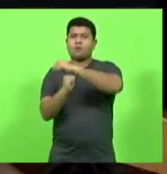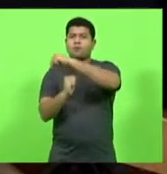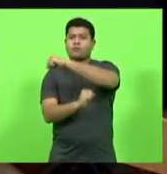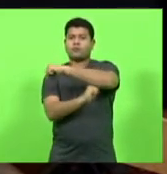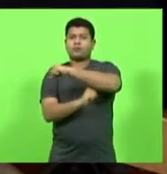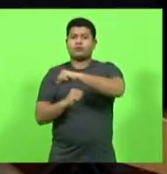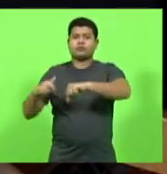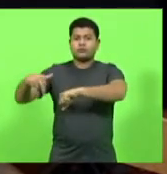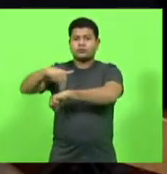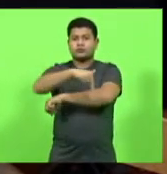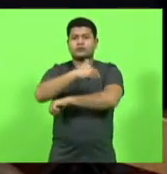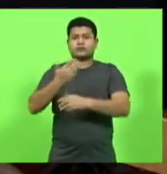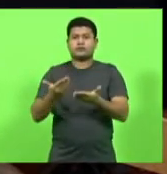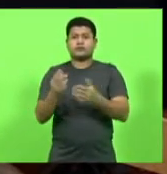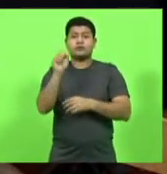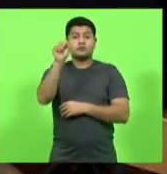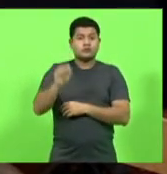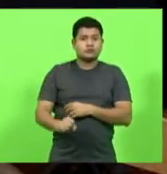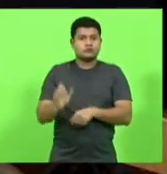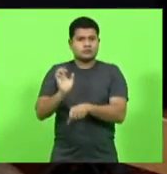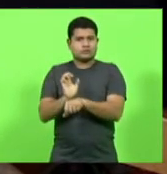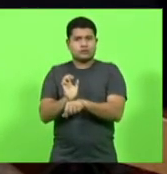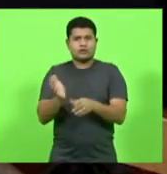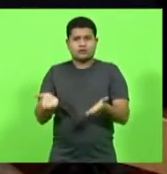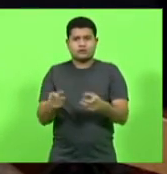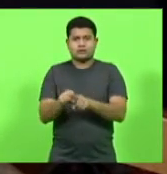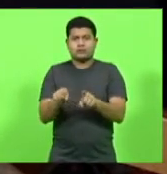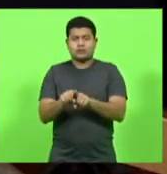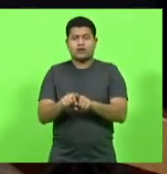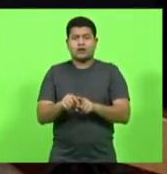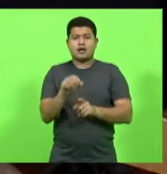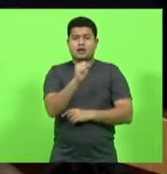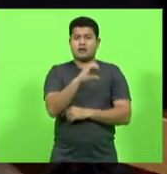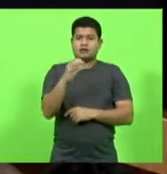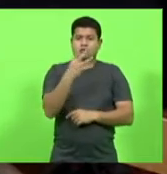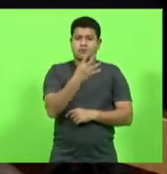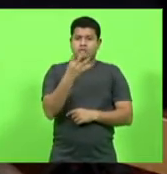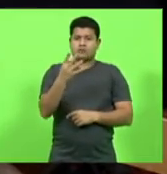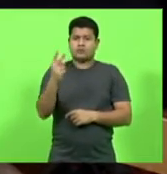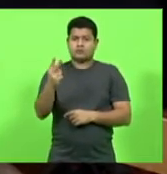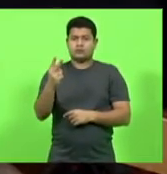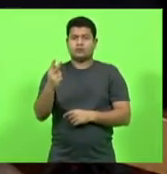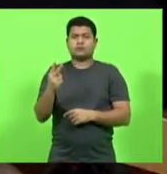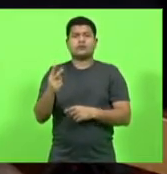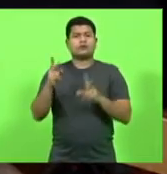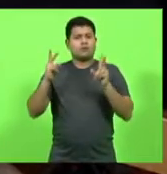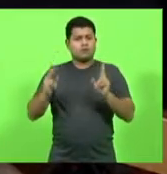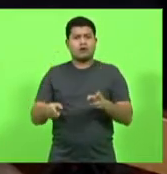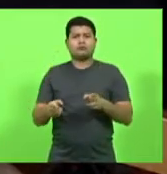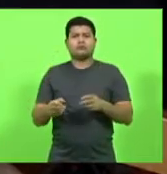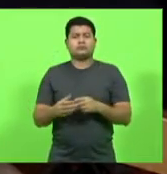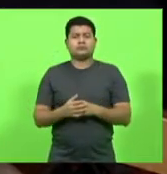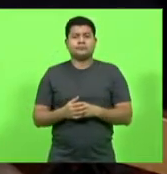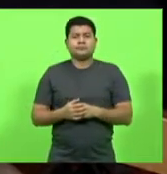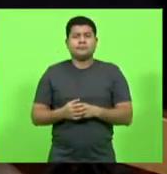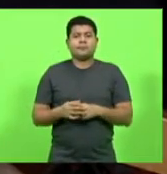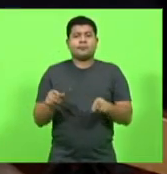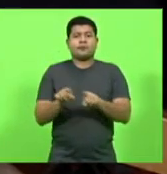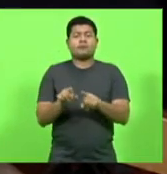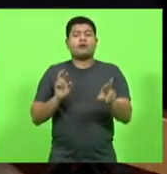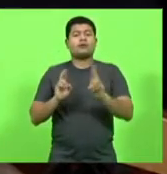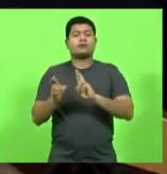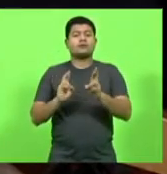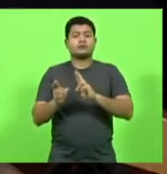A SC-442, ligando Cocal do Sul a Morro da Fumaça, da mesma forma. Nós temos a rodovia que